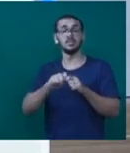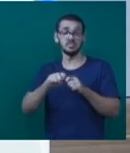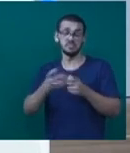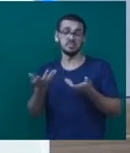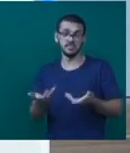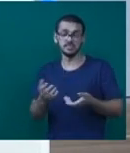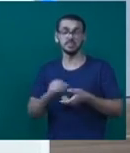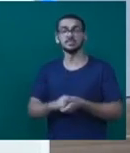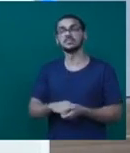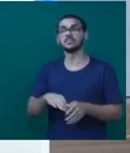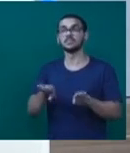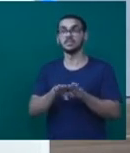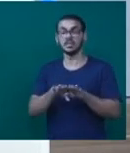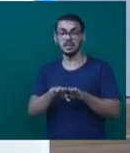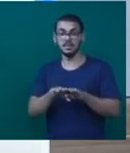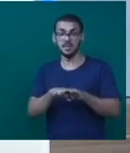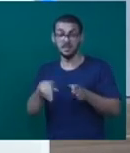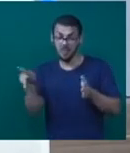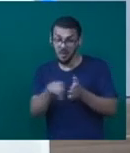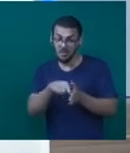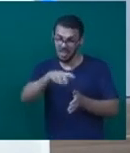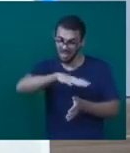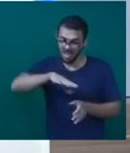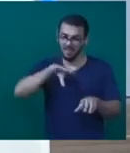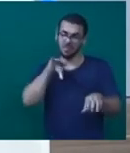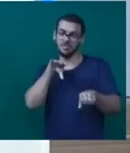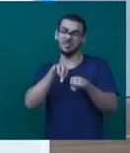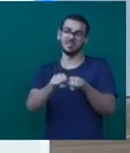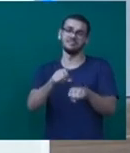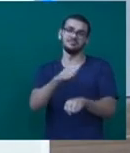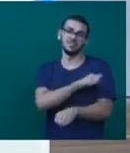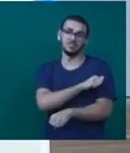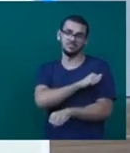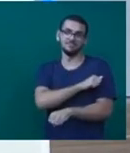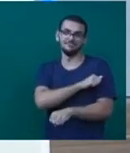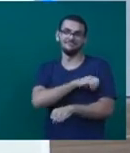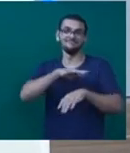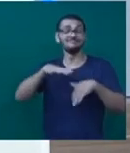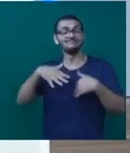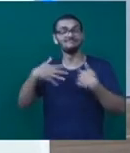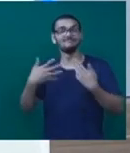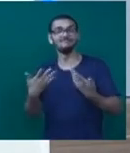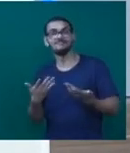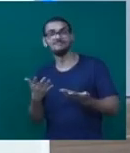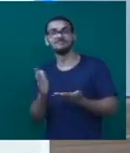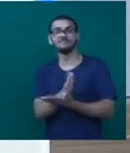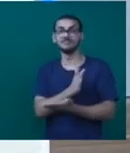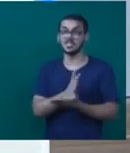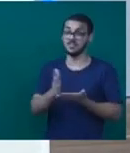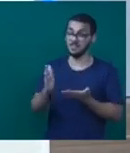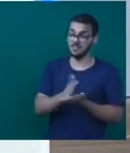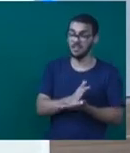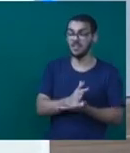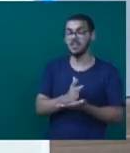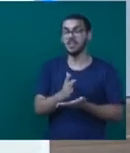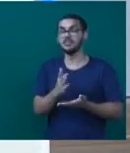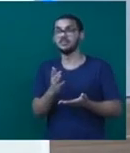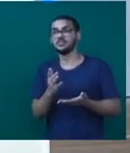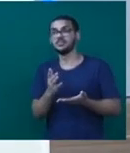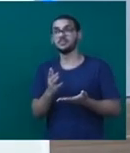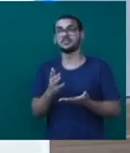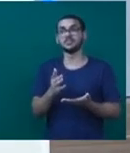à formação daquele aluno. Então, às vezes, muitas vezes,